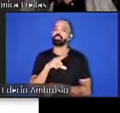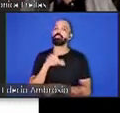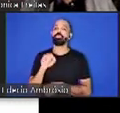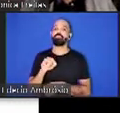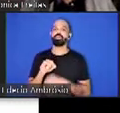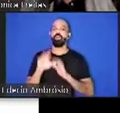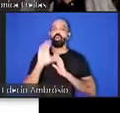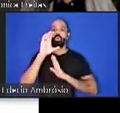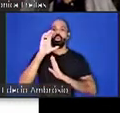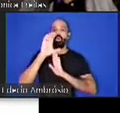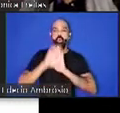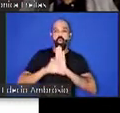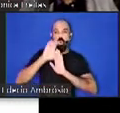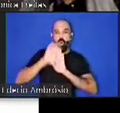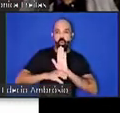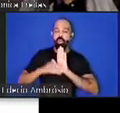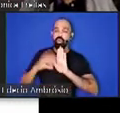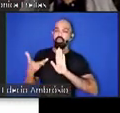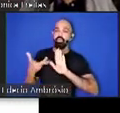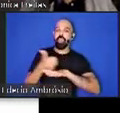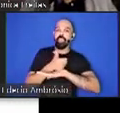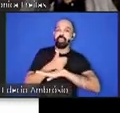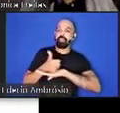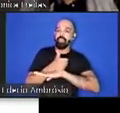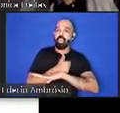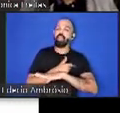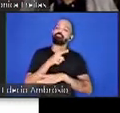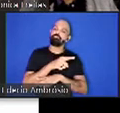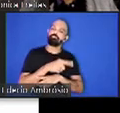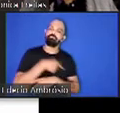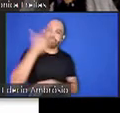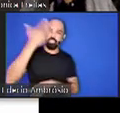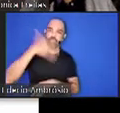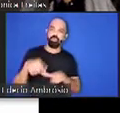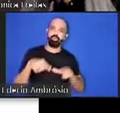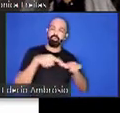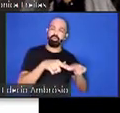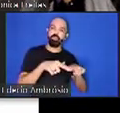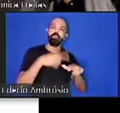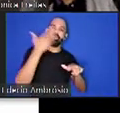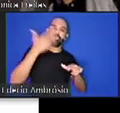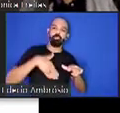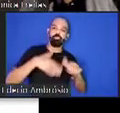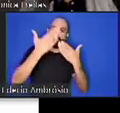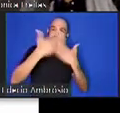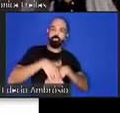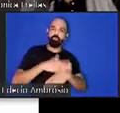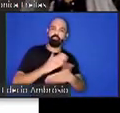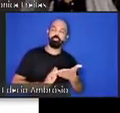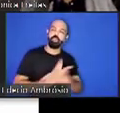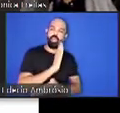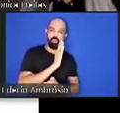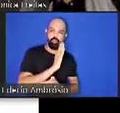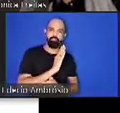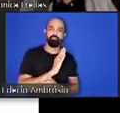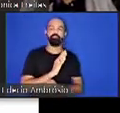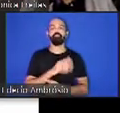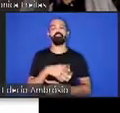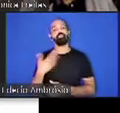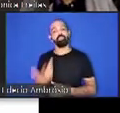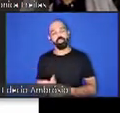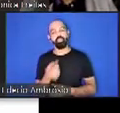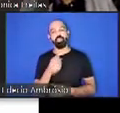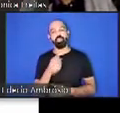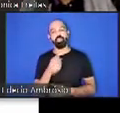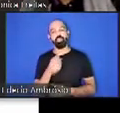de excelência, para poderem aplicar para a Fundação e terem a sua aplicação bem-sucedida, né? Então, a Fundação, ela